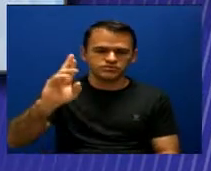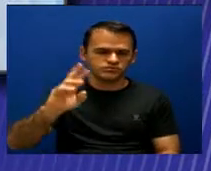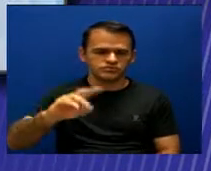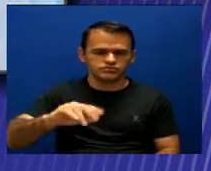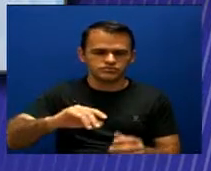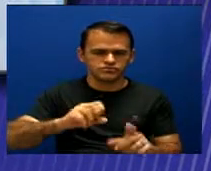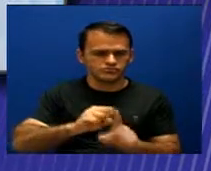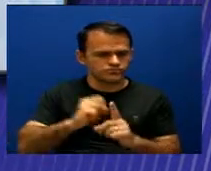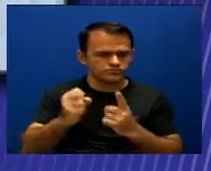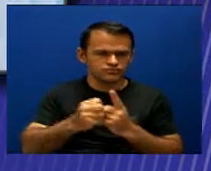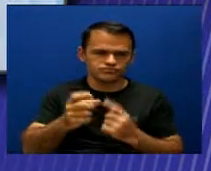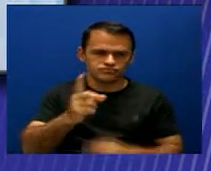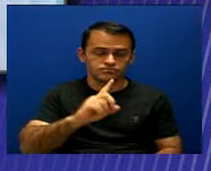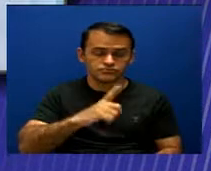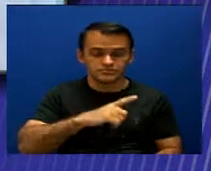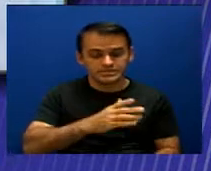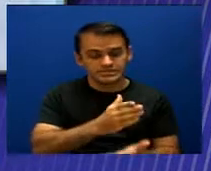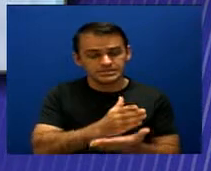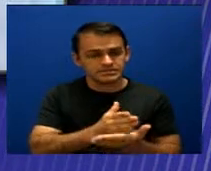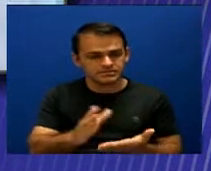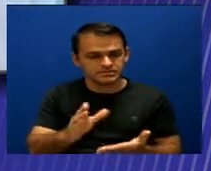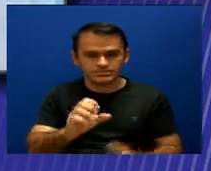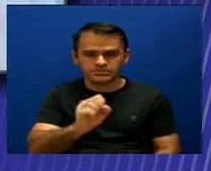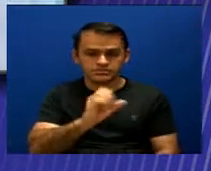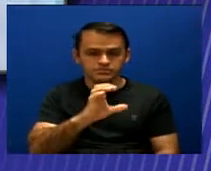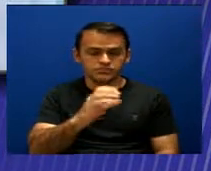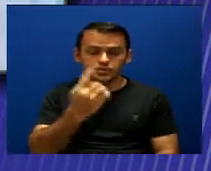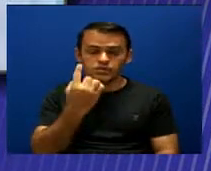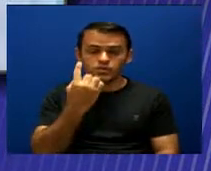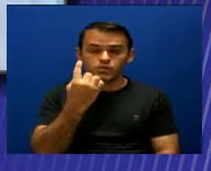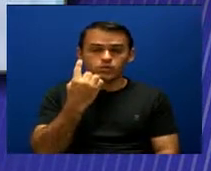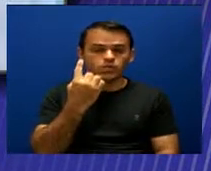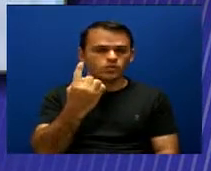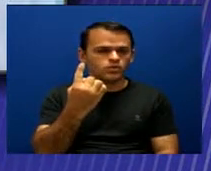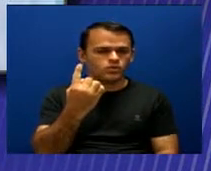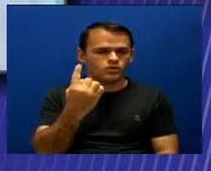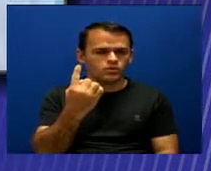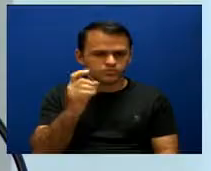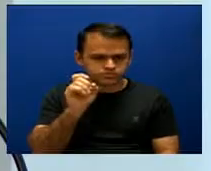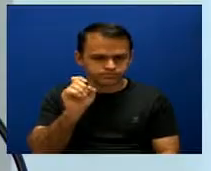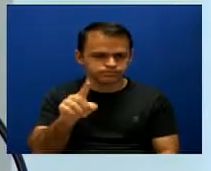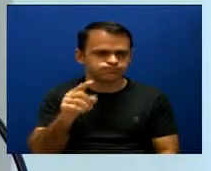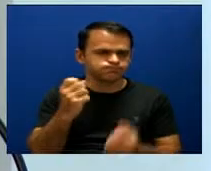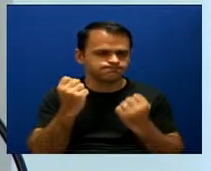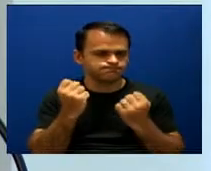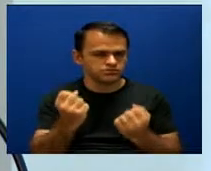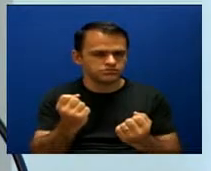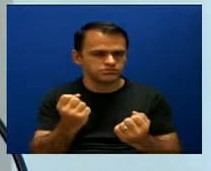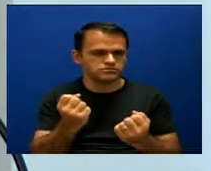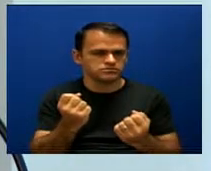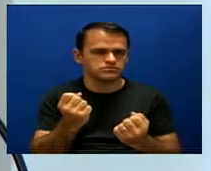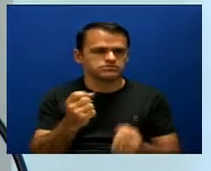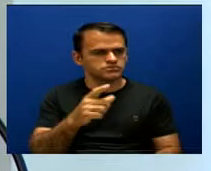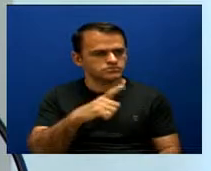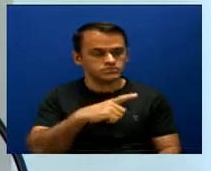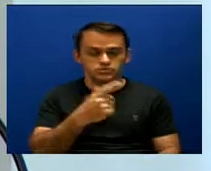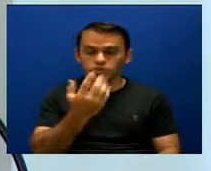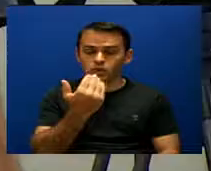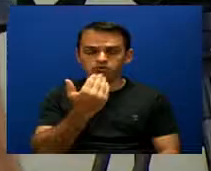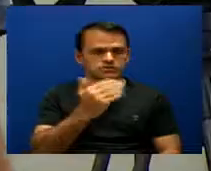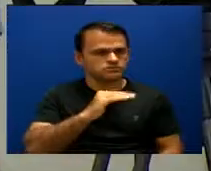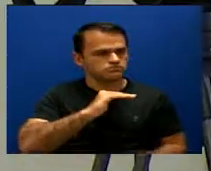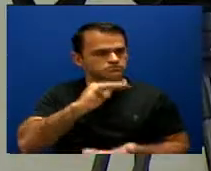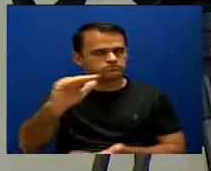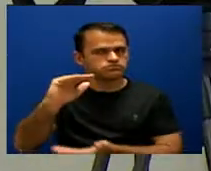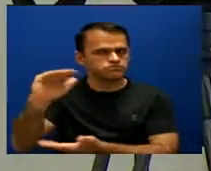Social, mas ela deixou separado, lá para Santa Casa, 1 tonelada de alimentos. Muito obrigado. Que é para ajudar também, né? Ela que bom,